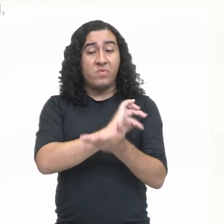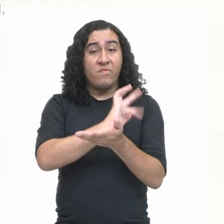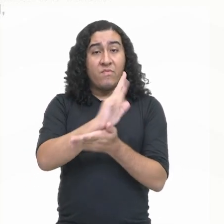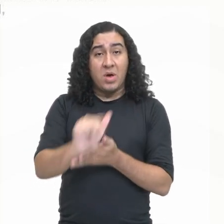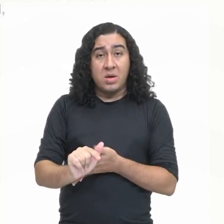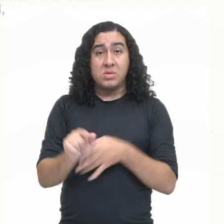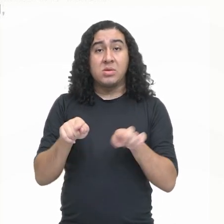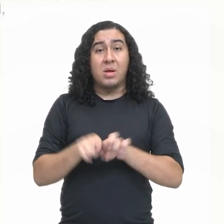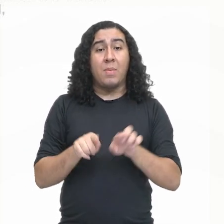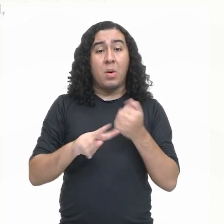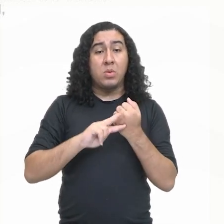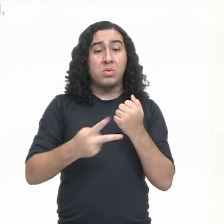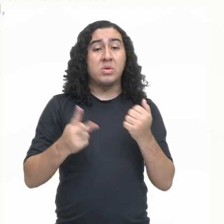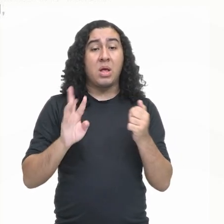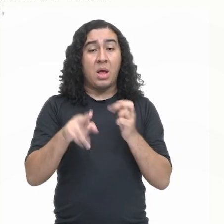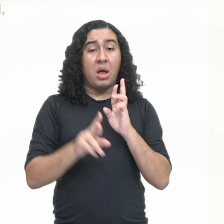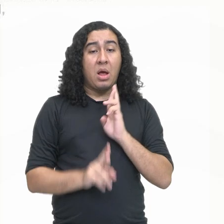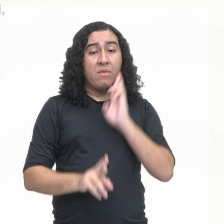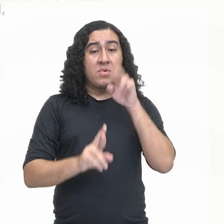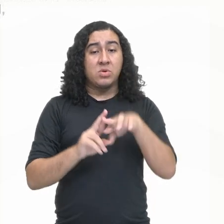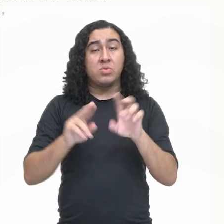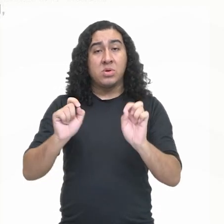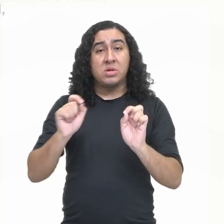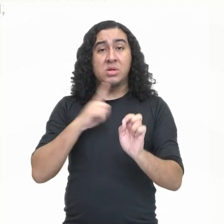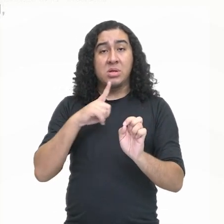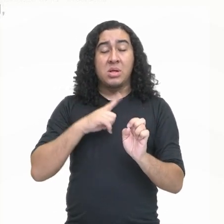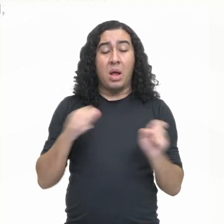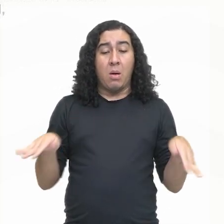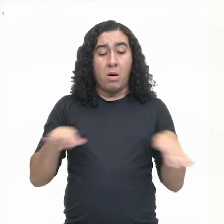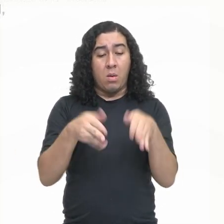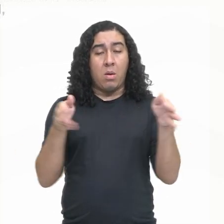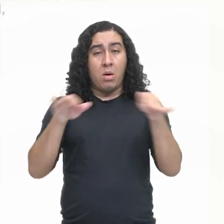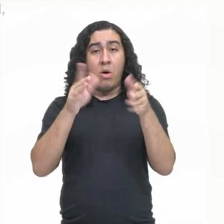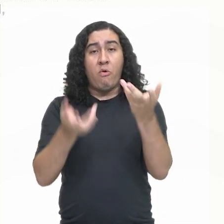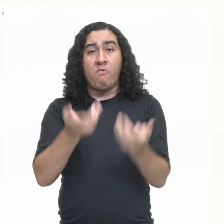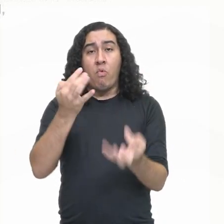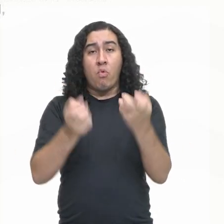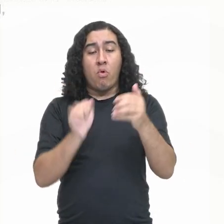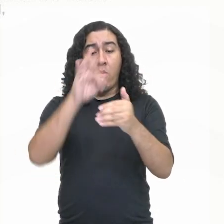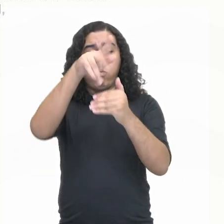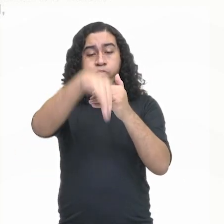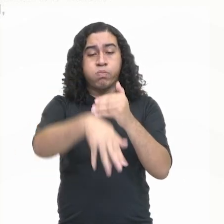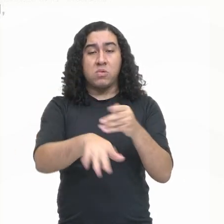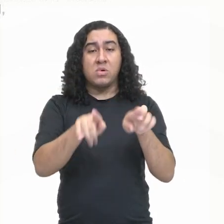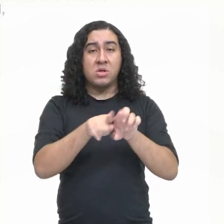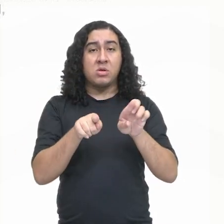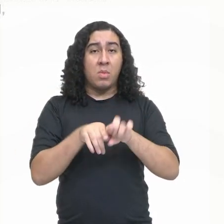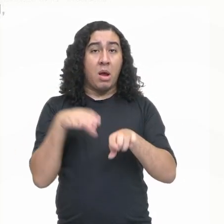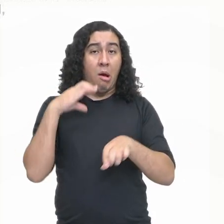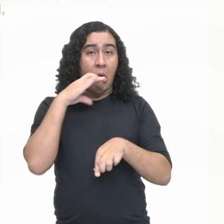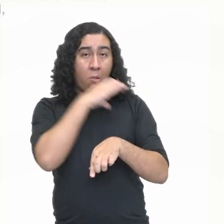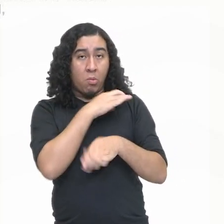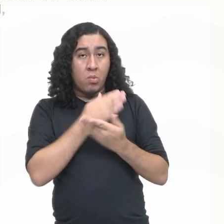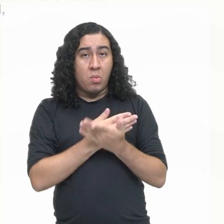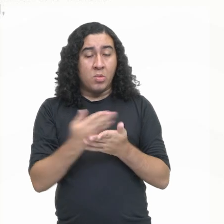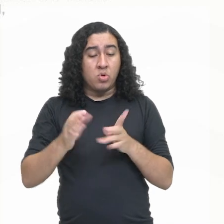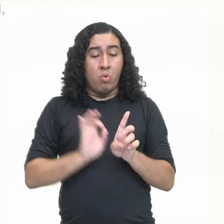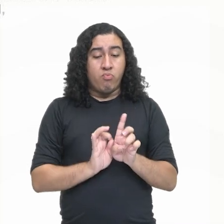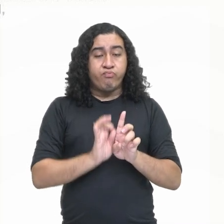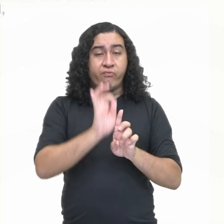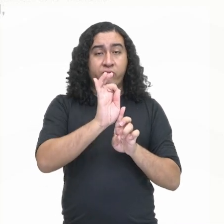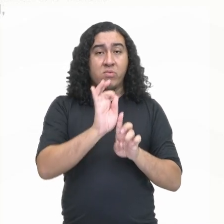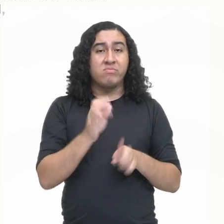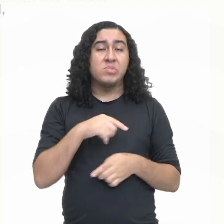a causa pode estar relacionada com erupções vulcânicas, com aquecimento do clima, também não